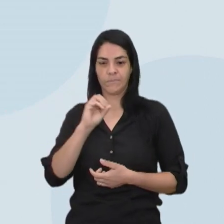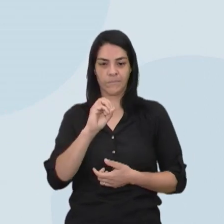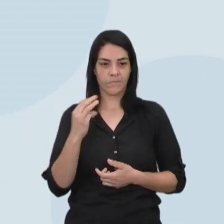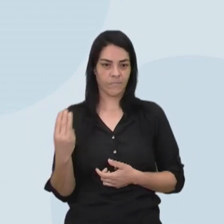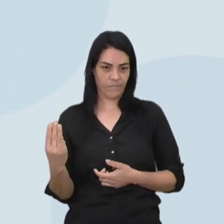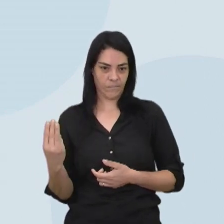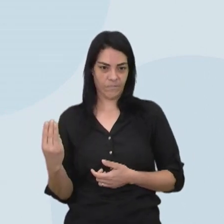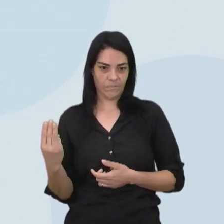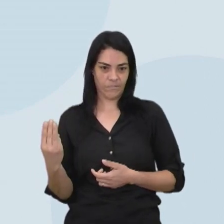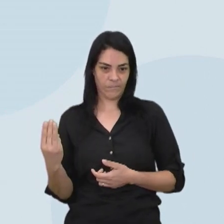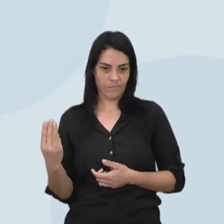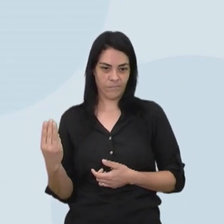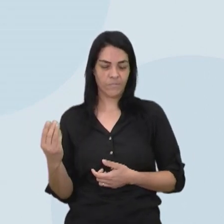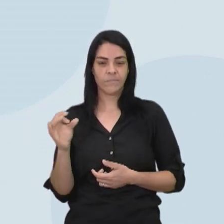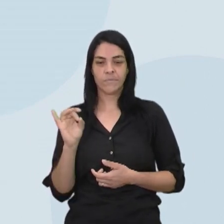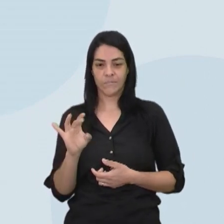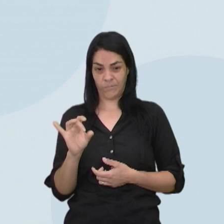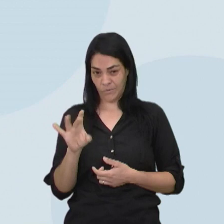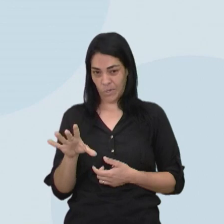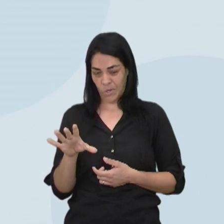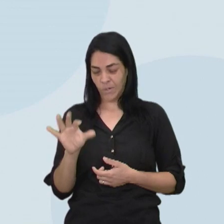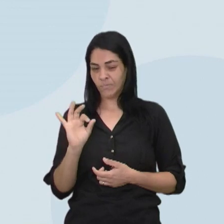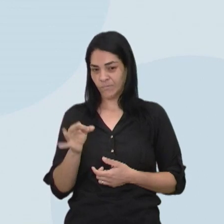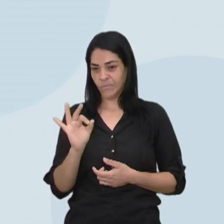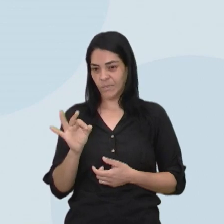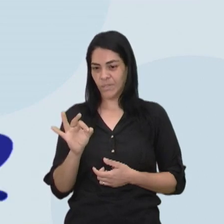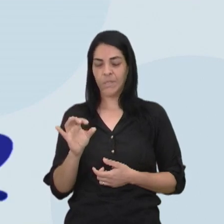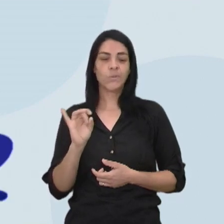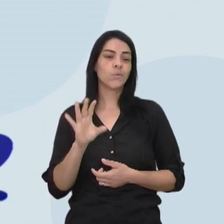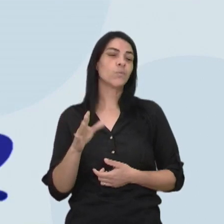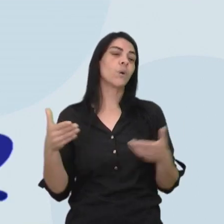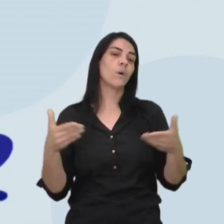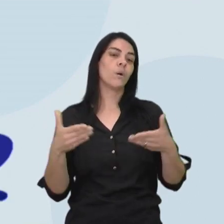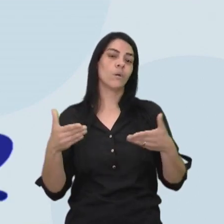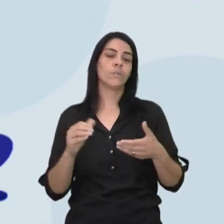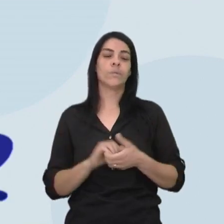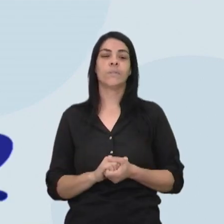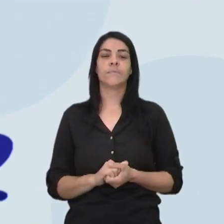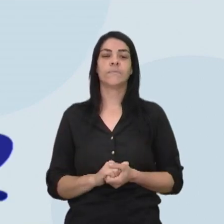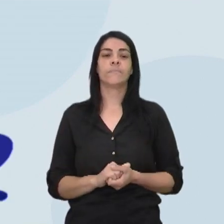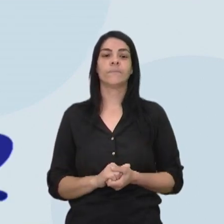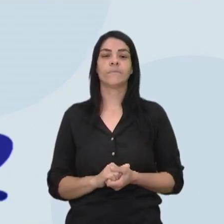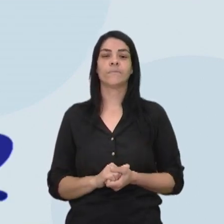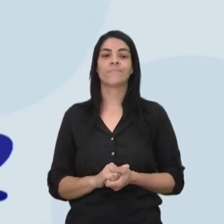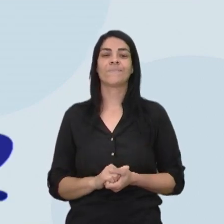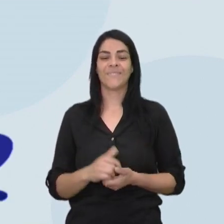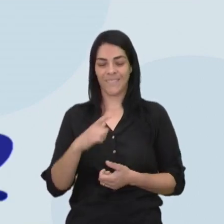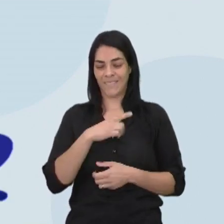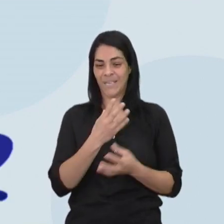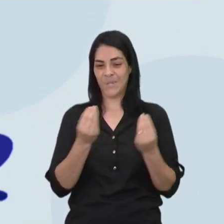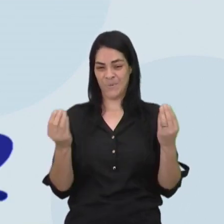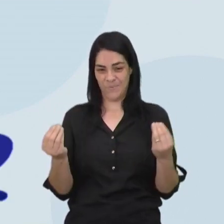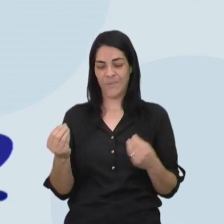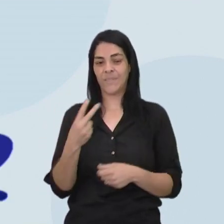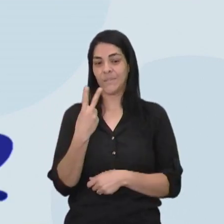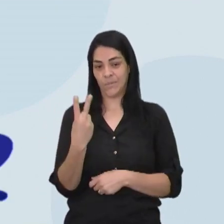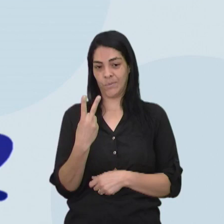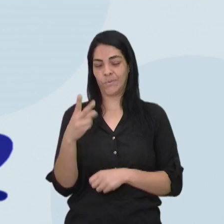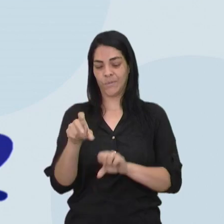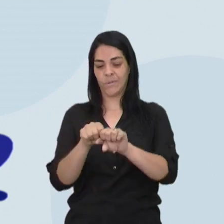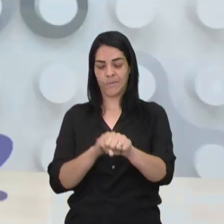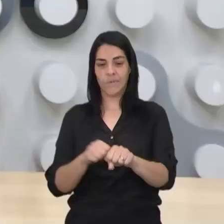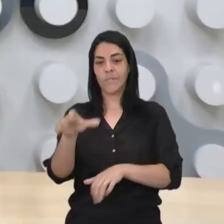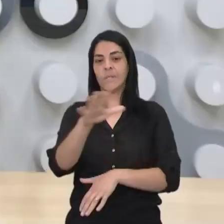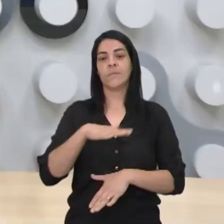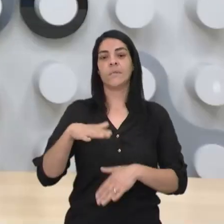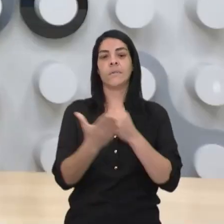03 e só, tá certo? Só essa hoje, por hoje. E só, Sumaia, só não, né? Já tem bastante. São duas da formação geral